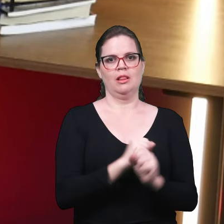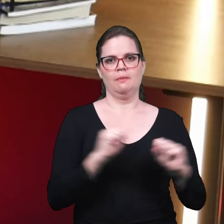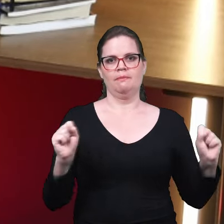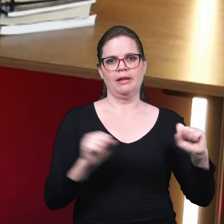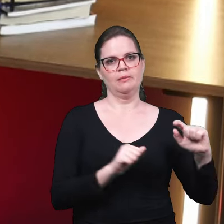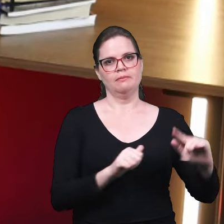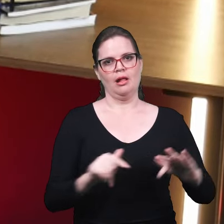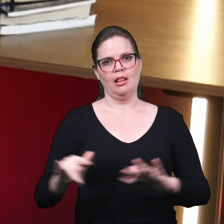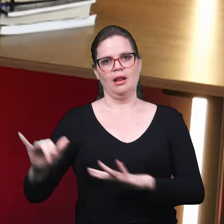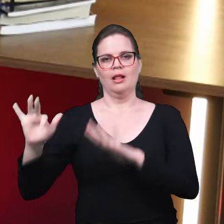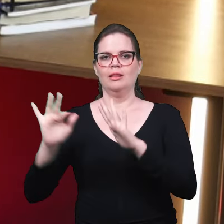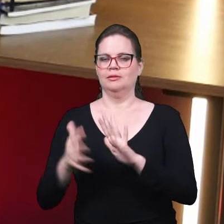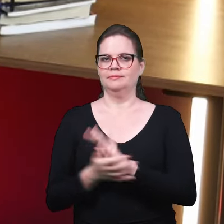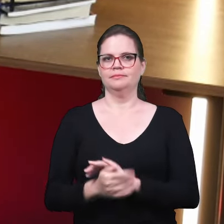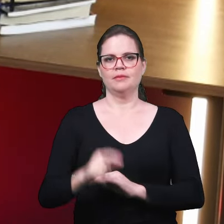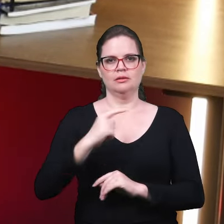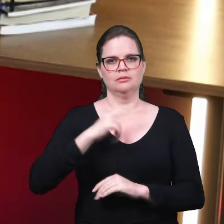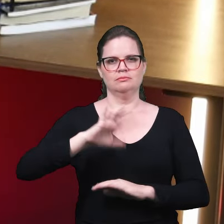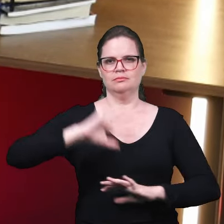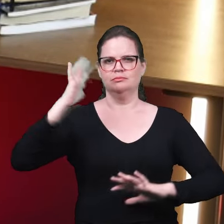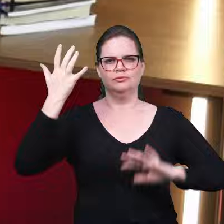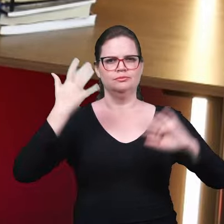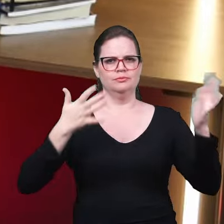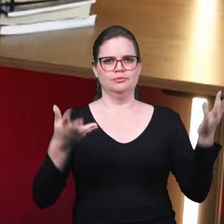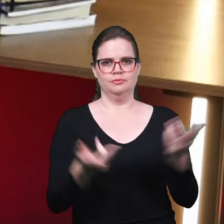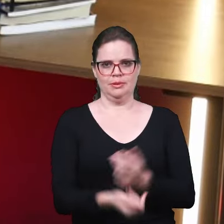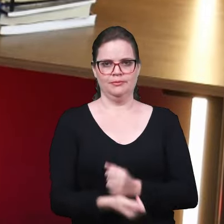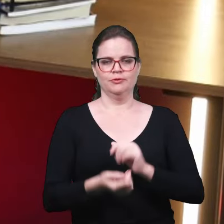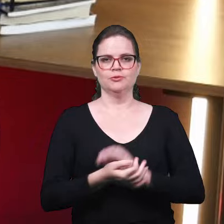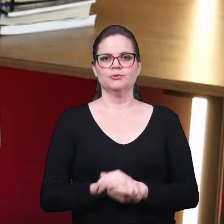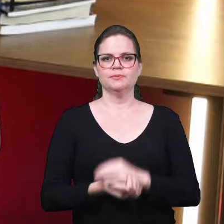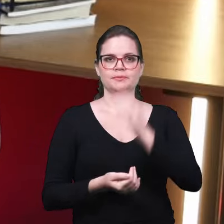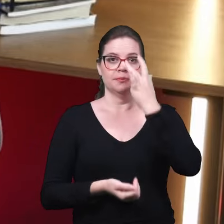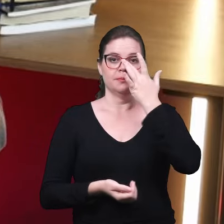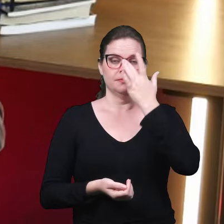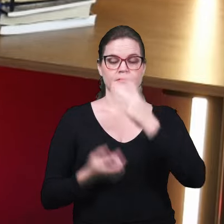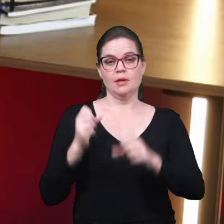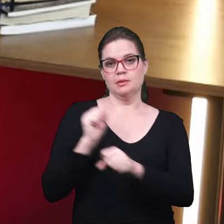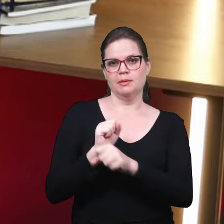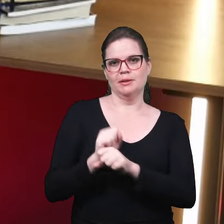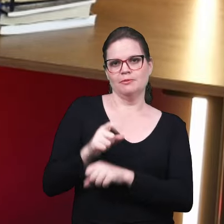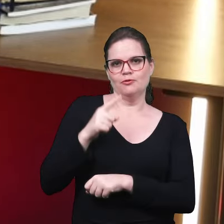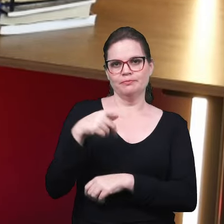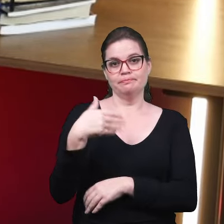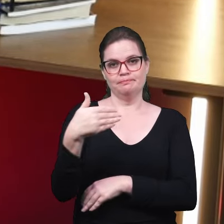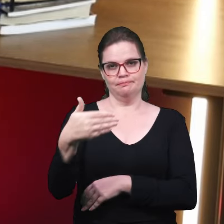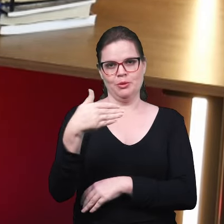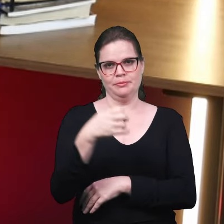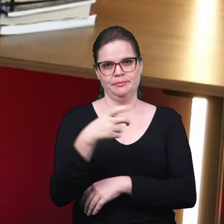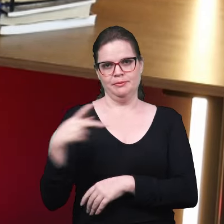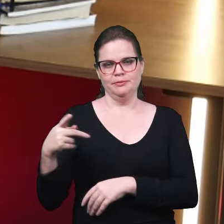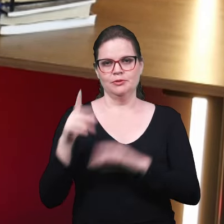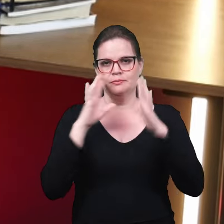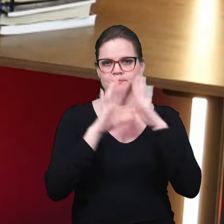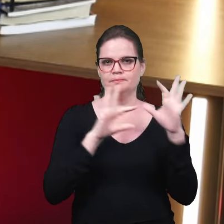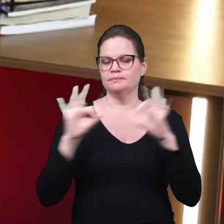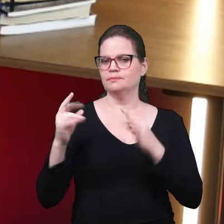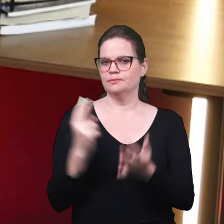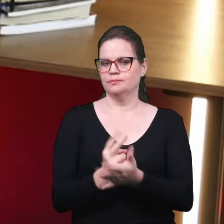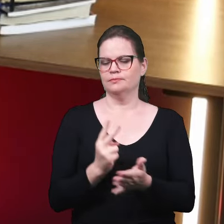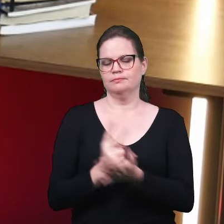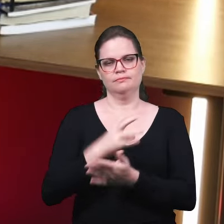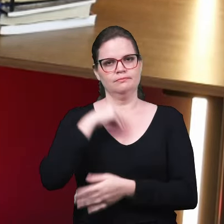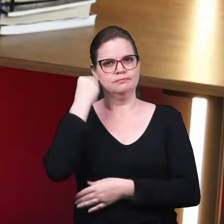né? São sinais maravilhosos, operações do Senhor. E nós contamos com você para continuar nos assistindo, vivendo